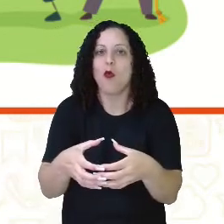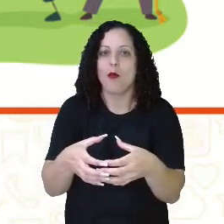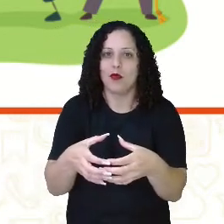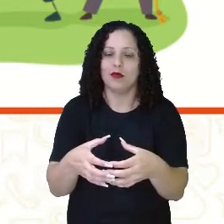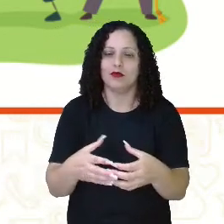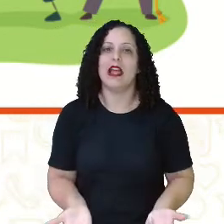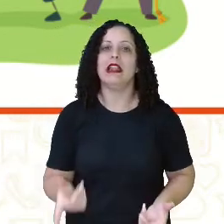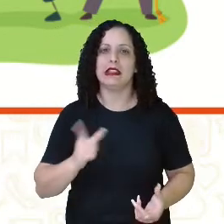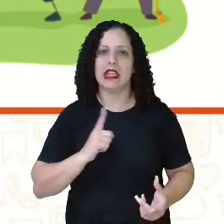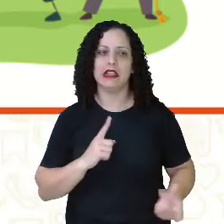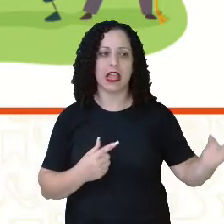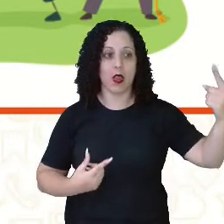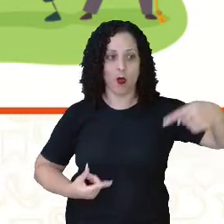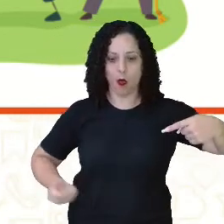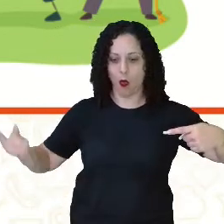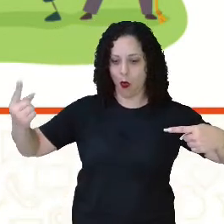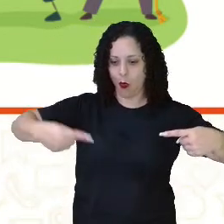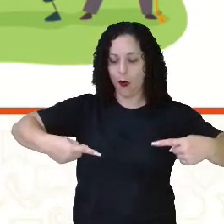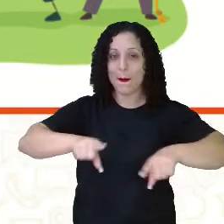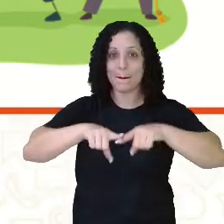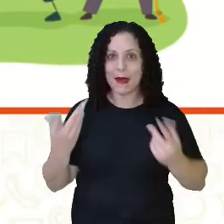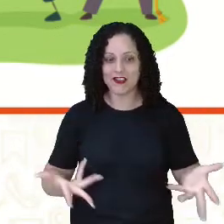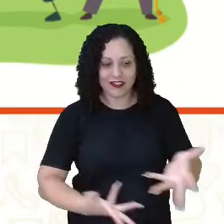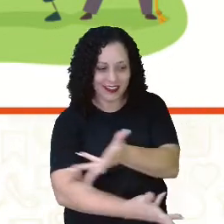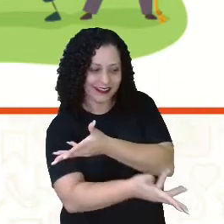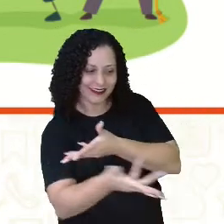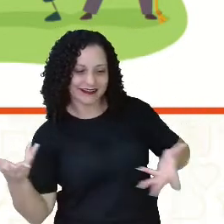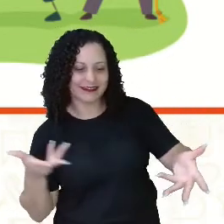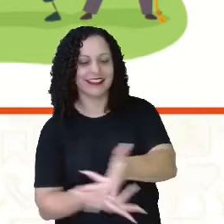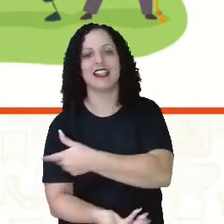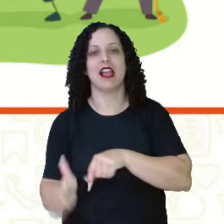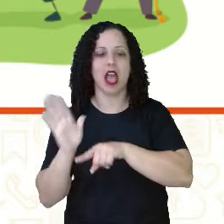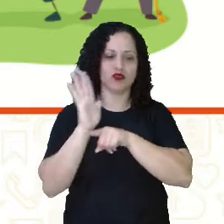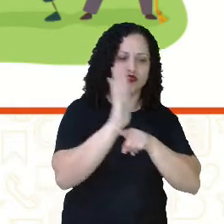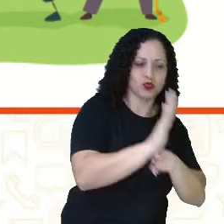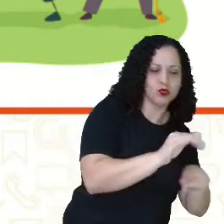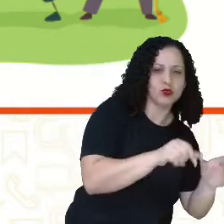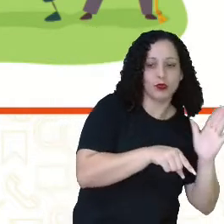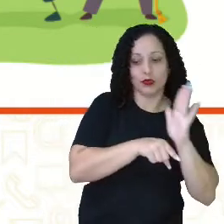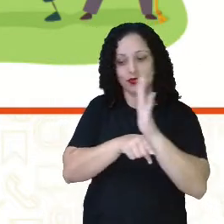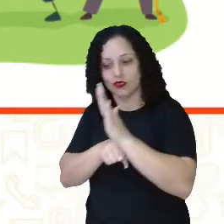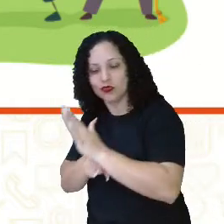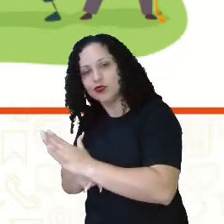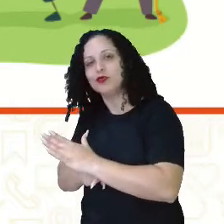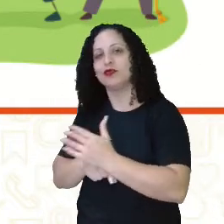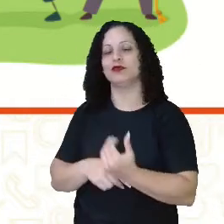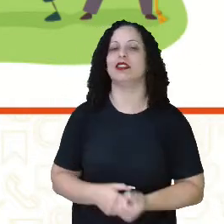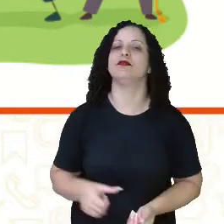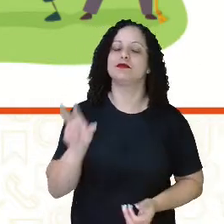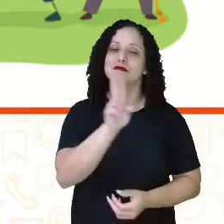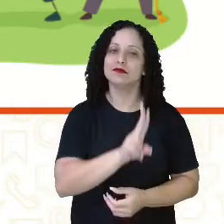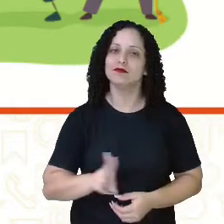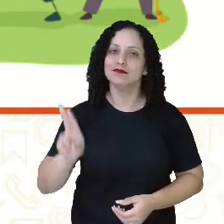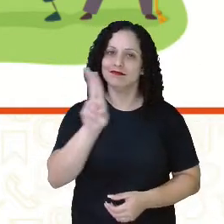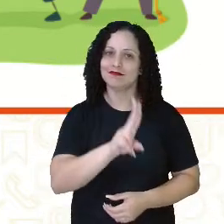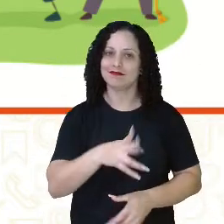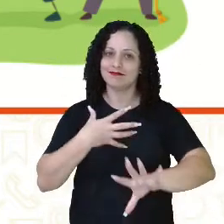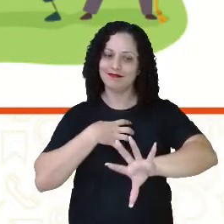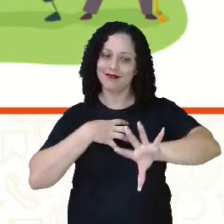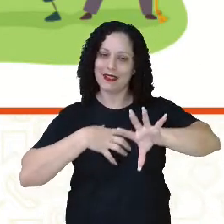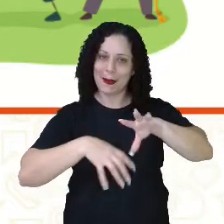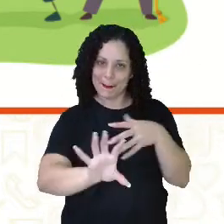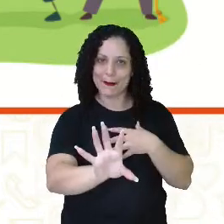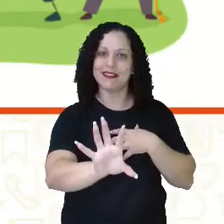contra a outra, mas com a cooperação, com a ajuda, utilizando essa empatia